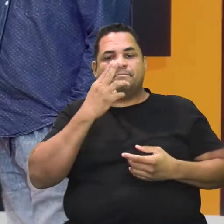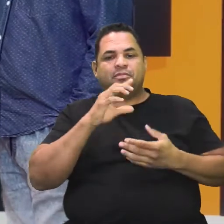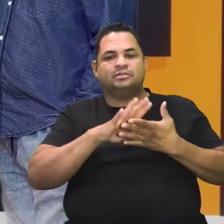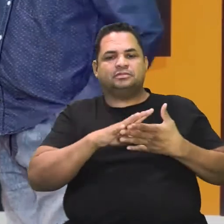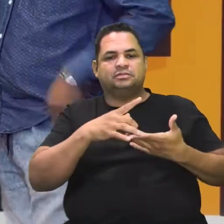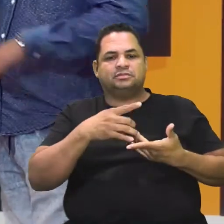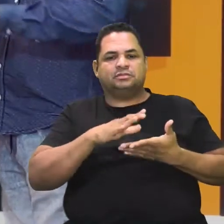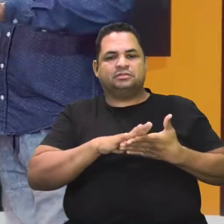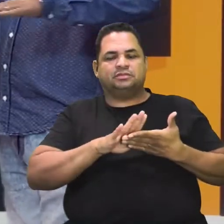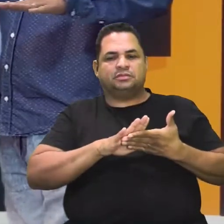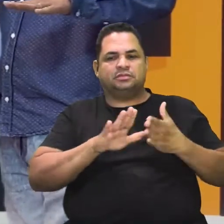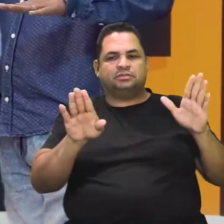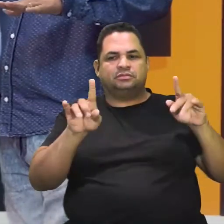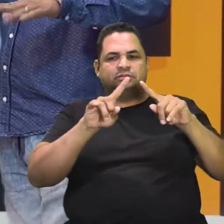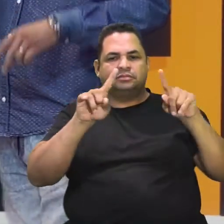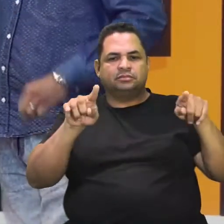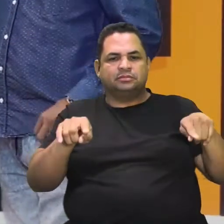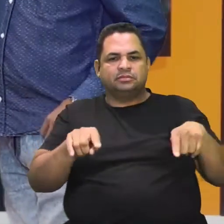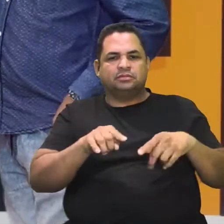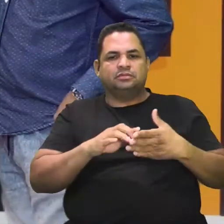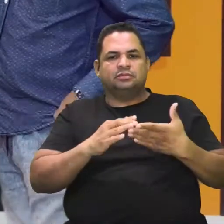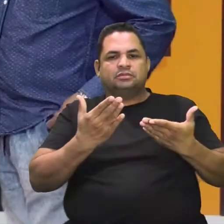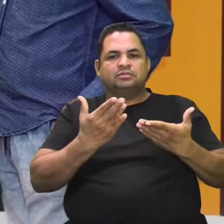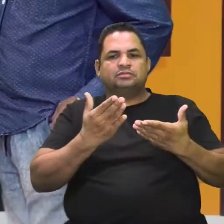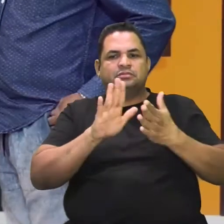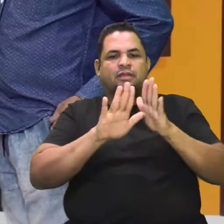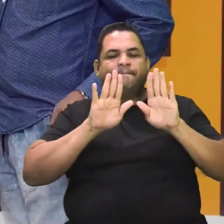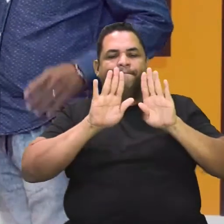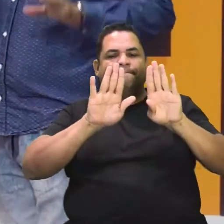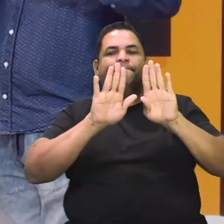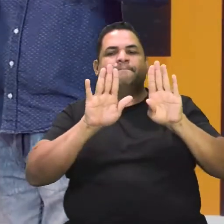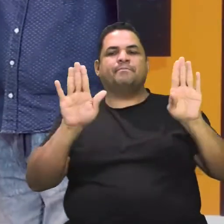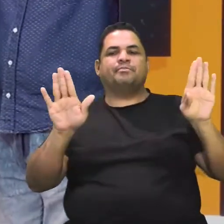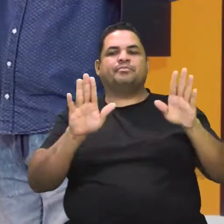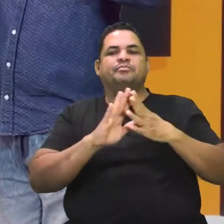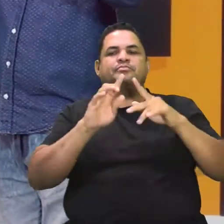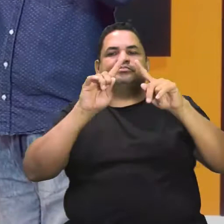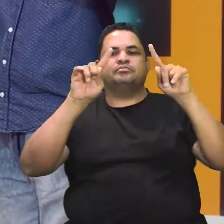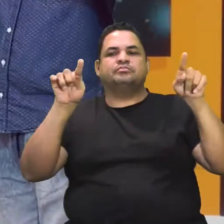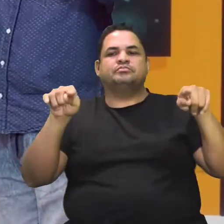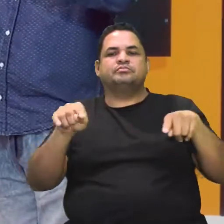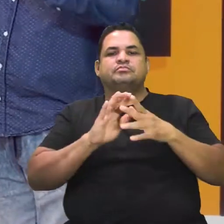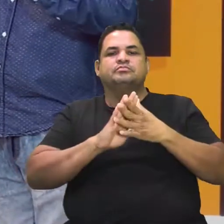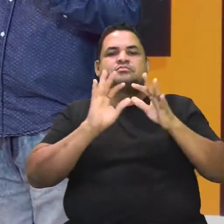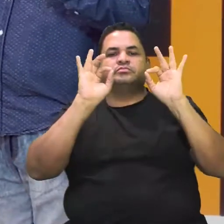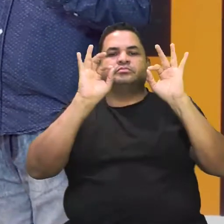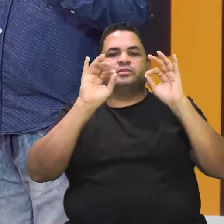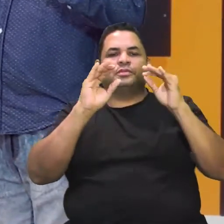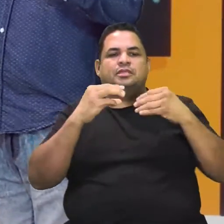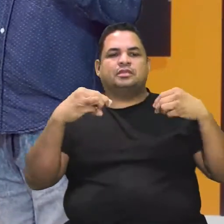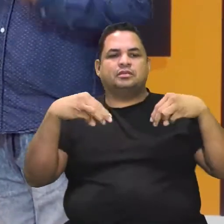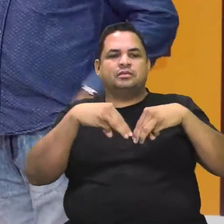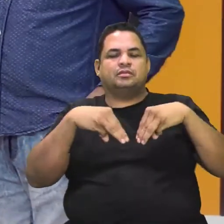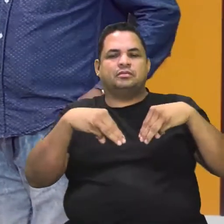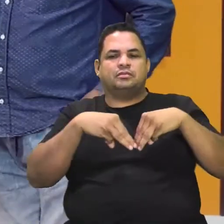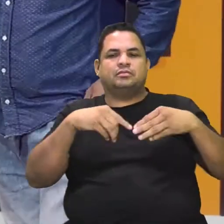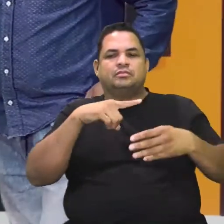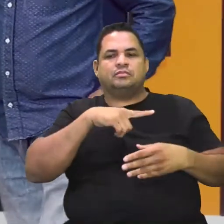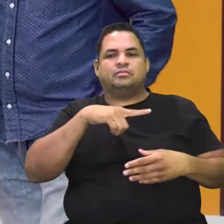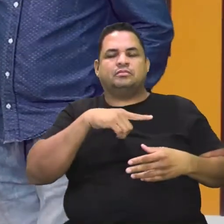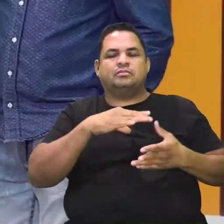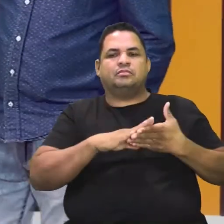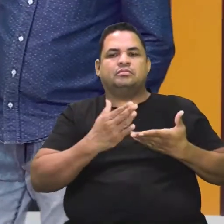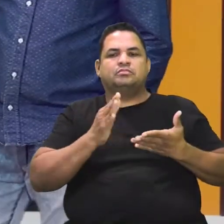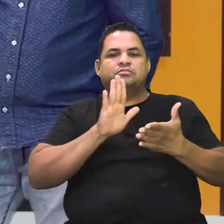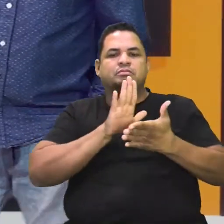dele penduradas aqui, né? O balcãozinho que ele estuda. Ele pregou aqui, deve ser aqueles porta-retrato que tem uns imãzinhos. Pode ser. E ele colocou o imãzinho